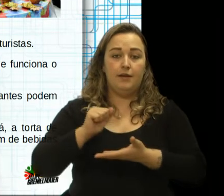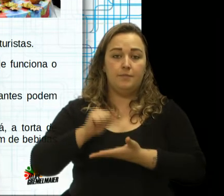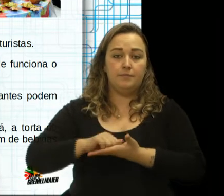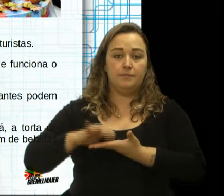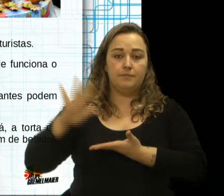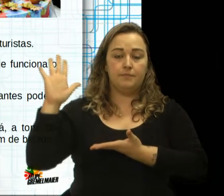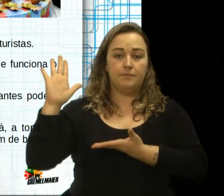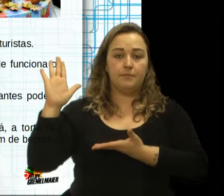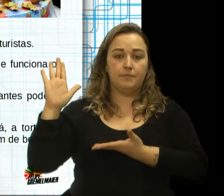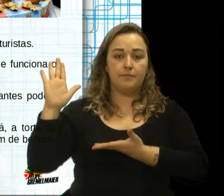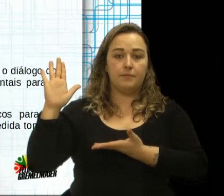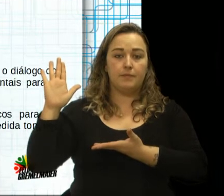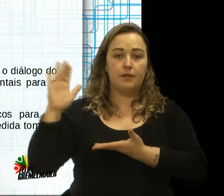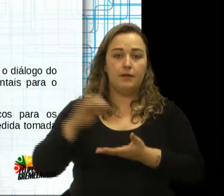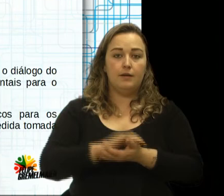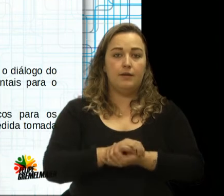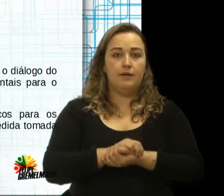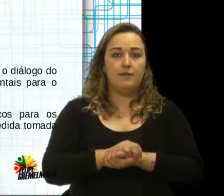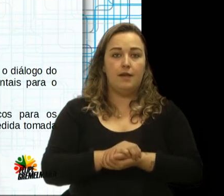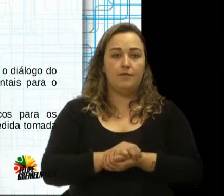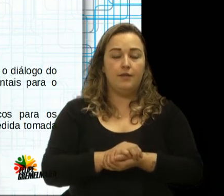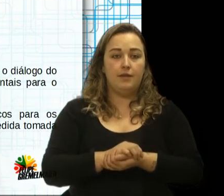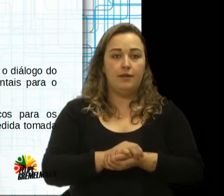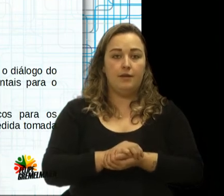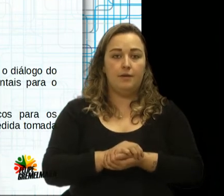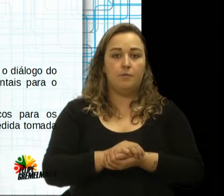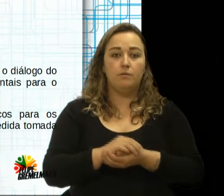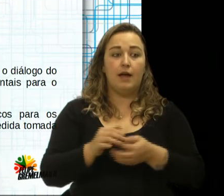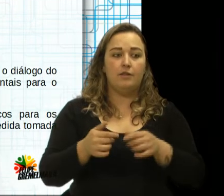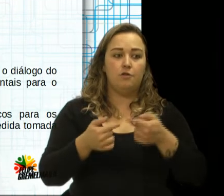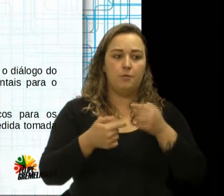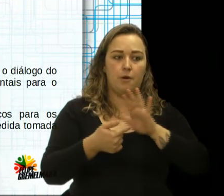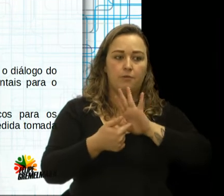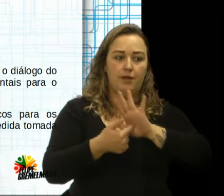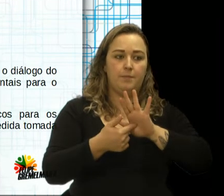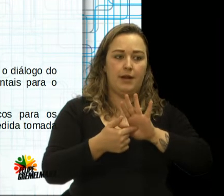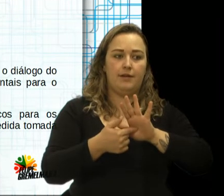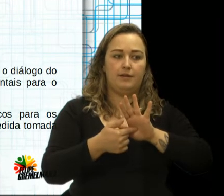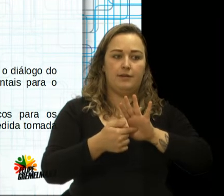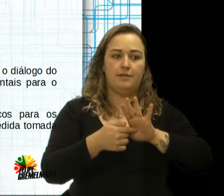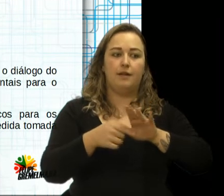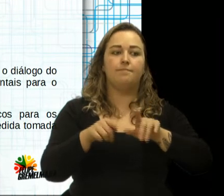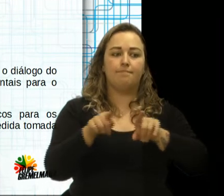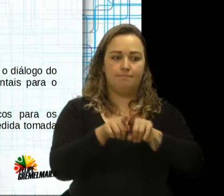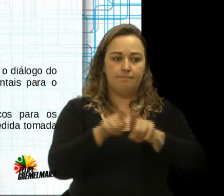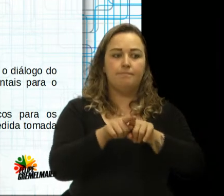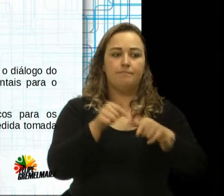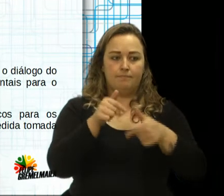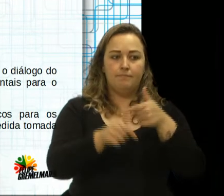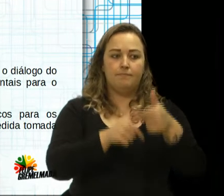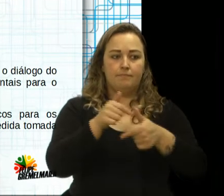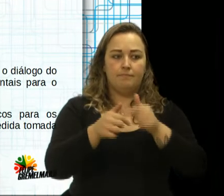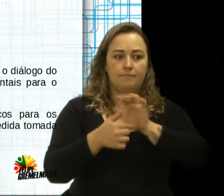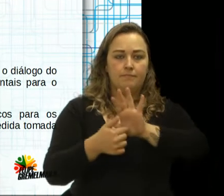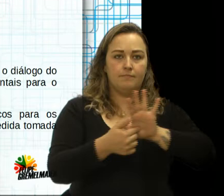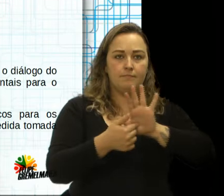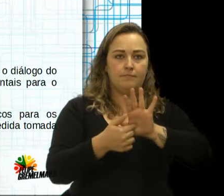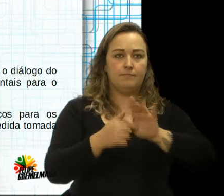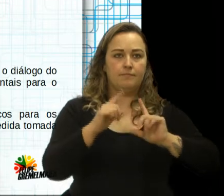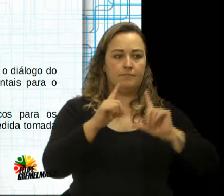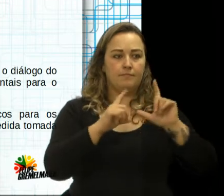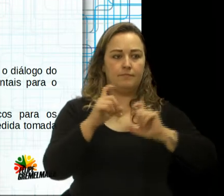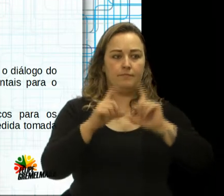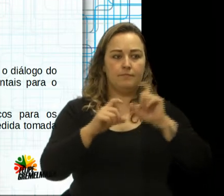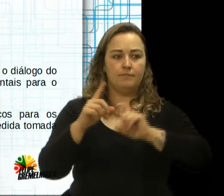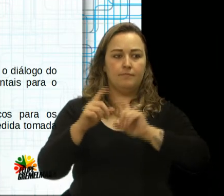Não, a próxima. Essa. A importância e outra situação que ela demonstrou depois, de